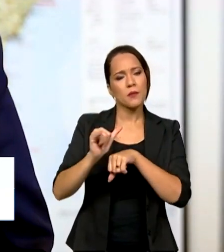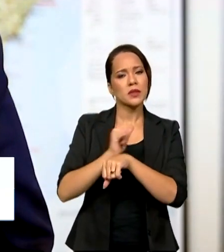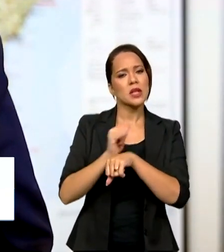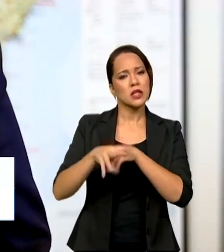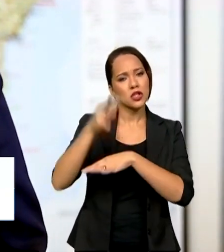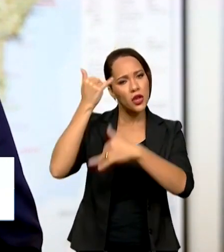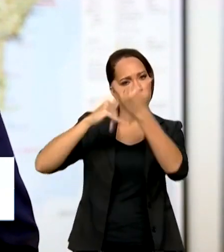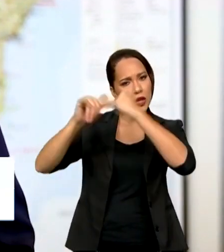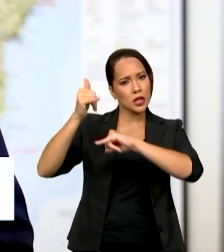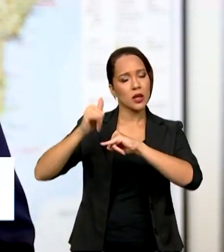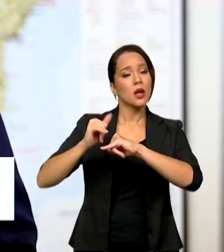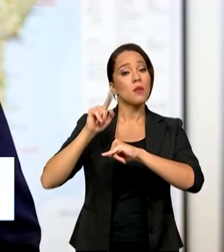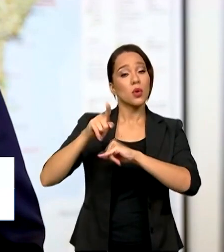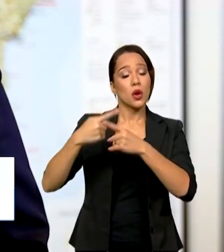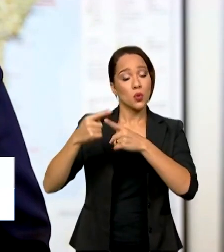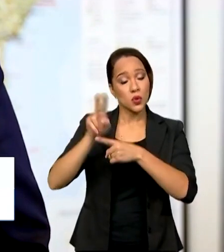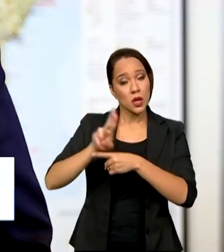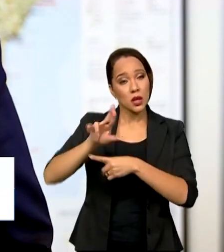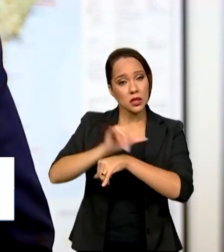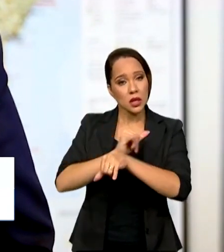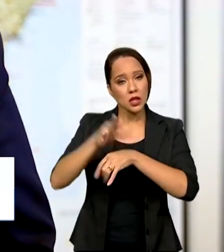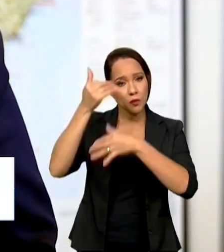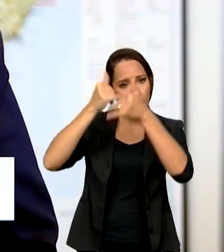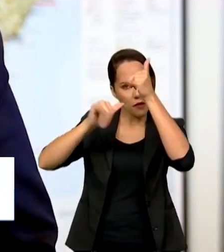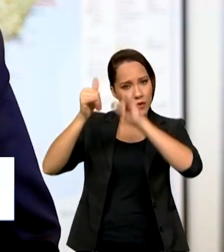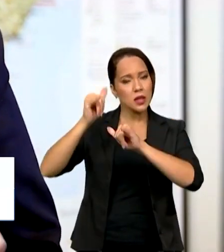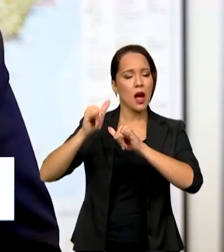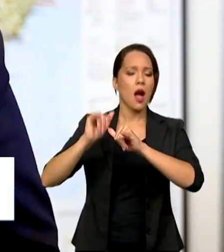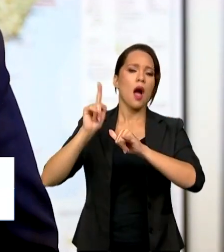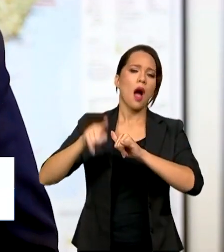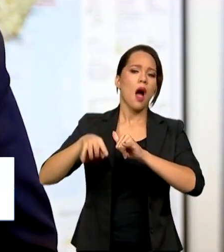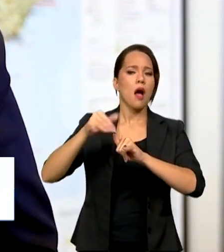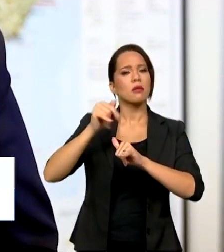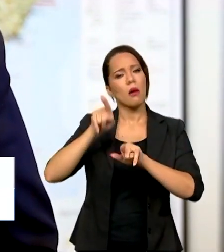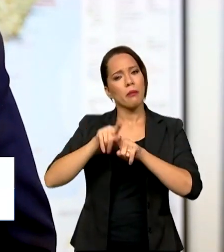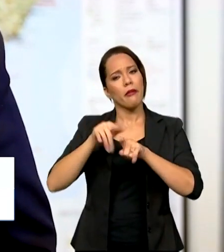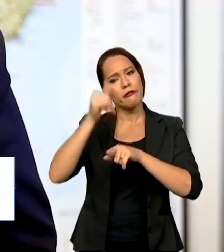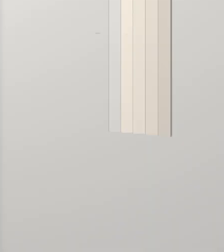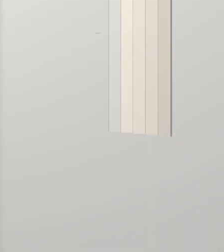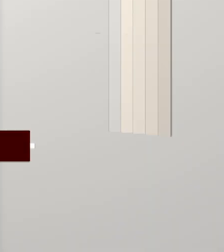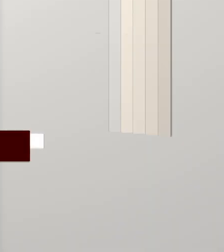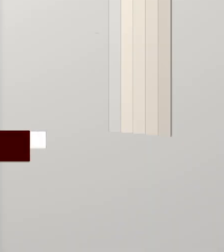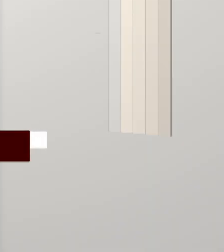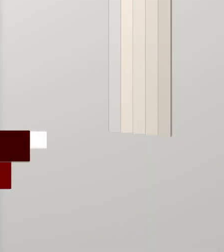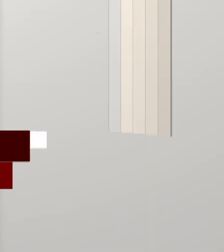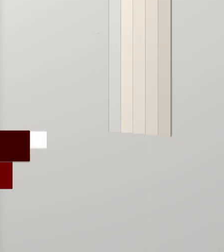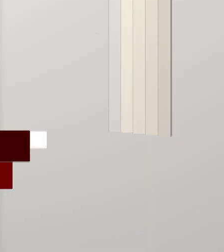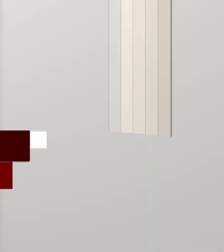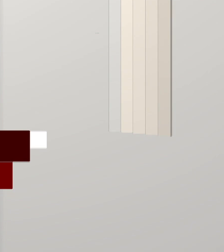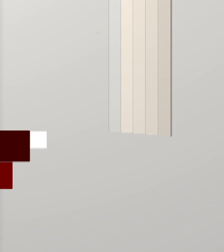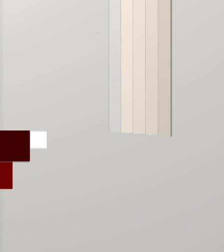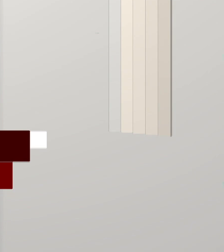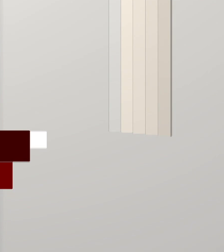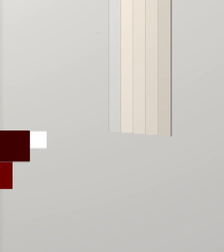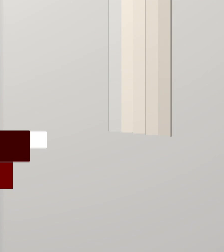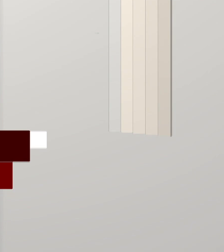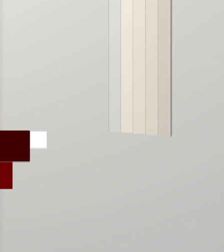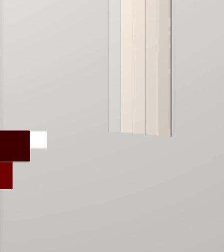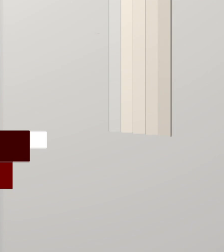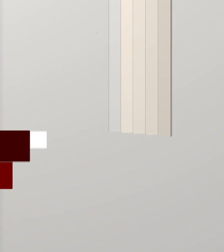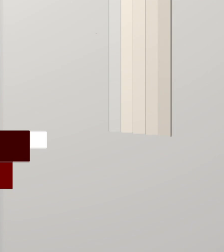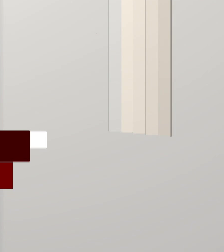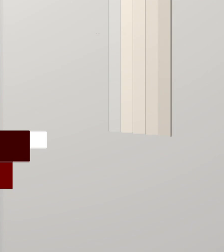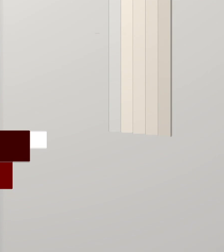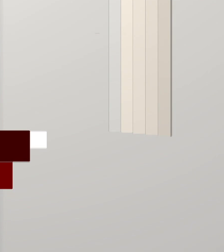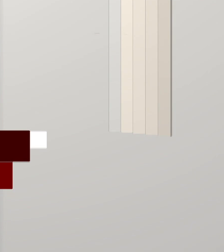farmacológicas, porque por intermédio dessas medidas a gente evita o espalhamento do vírus e o contágio. Segundo coleta feita pelos institutos